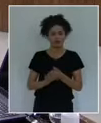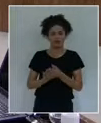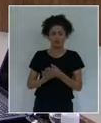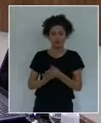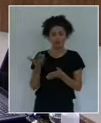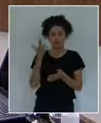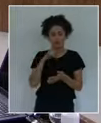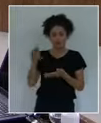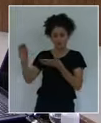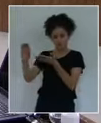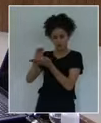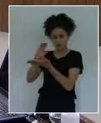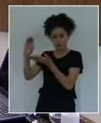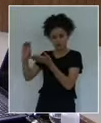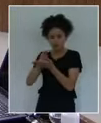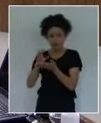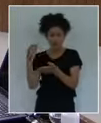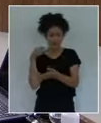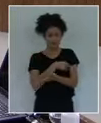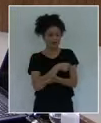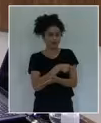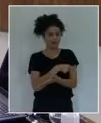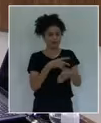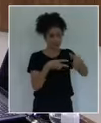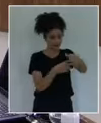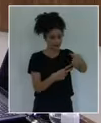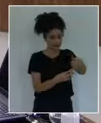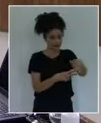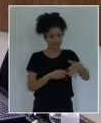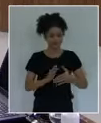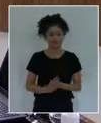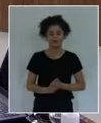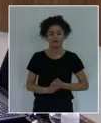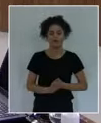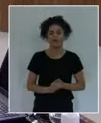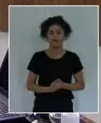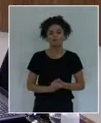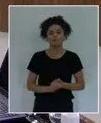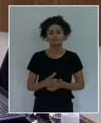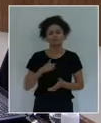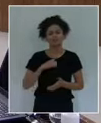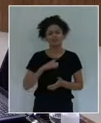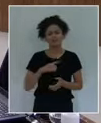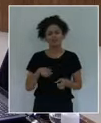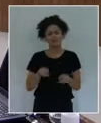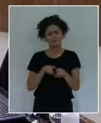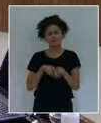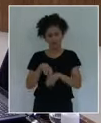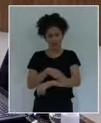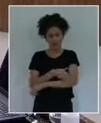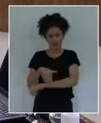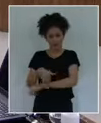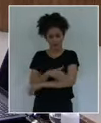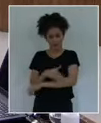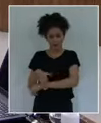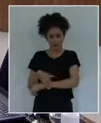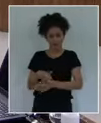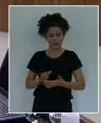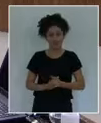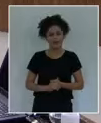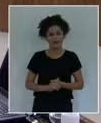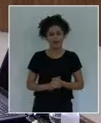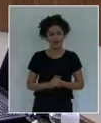anexado, já aquele local, tudo ali no nosso plano de trabalho. Porque além daquele local ali, nós tivemos uma rua, né, com devido à chuva, você deve ter ido lá, sim,